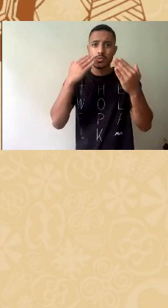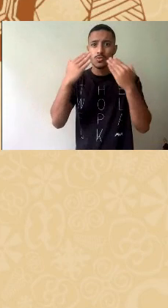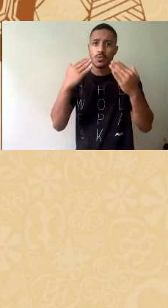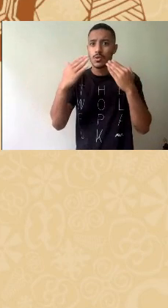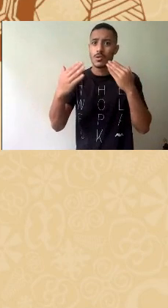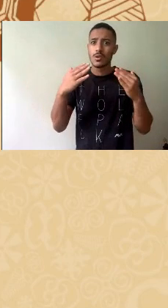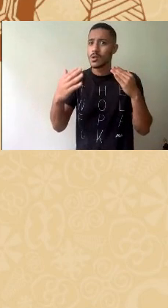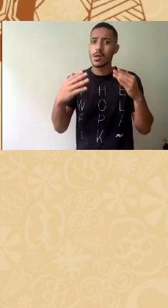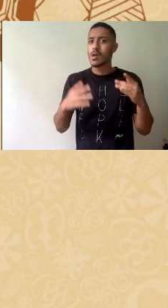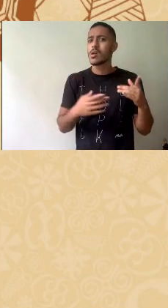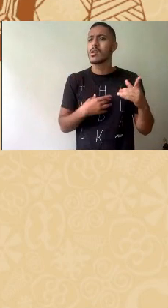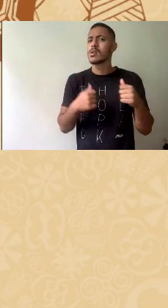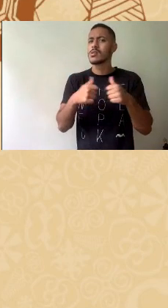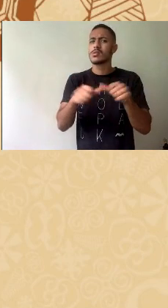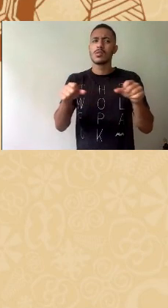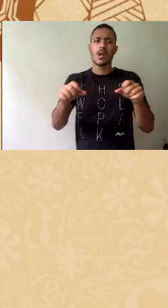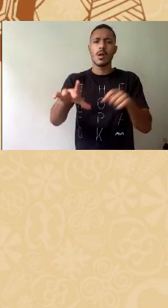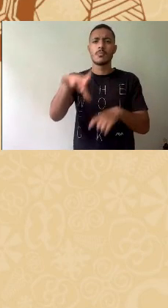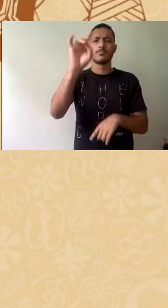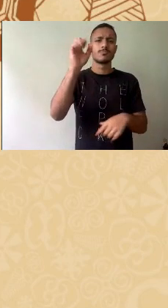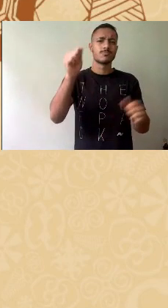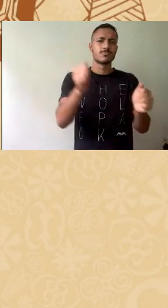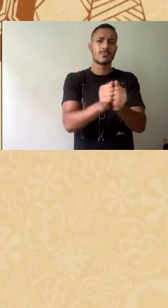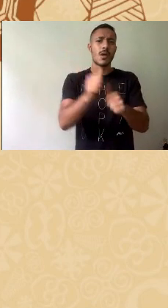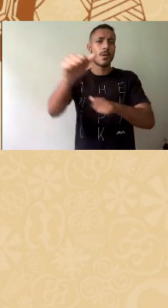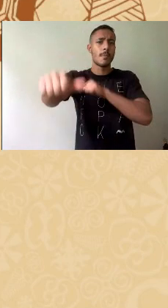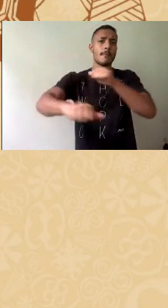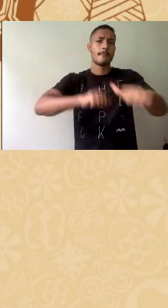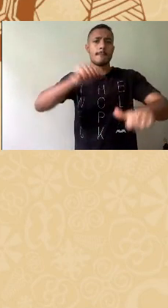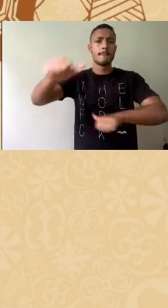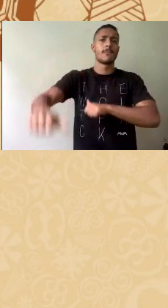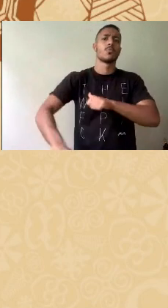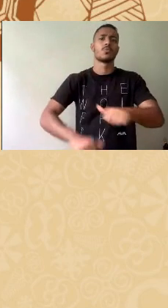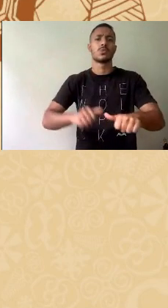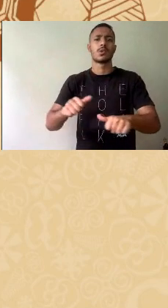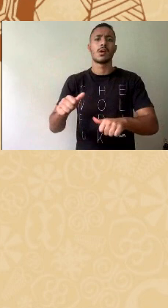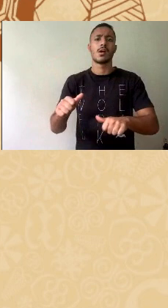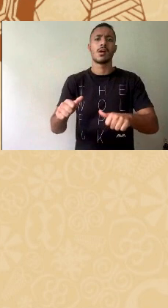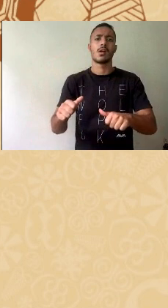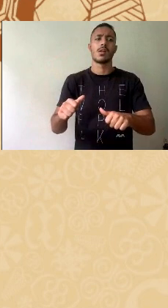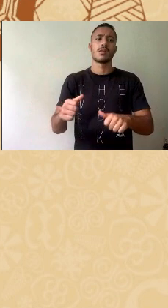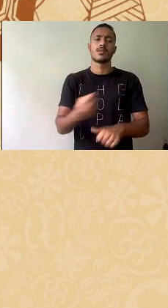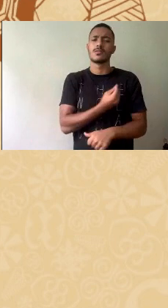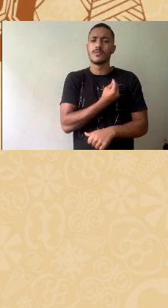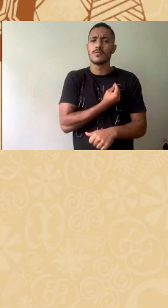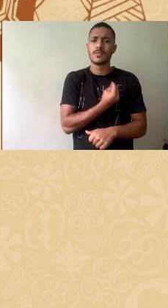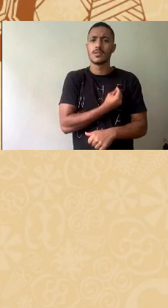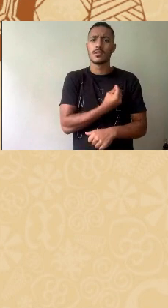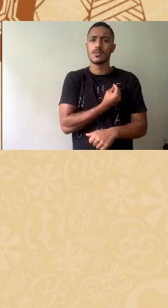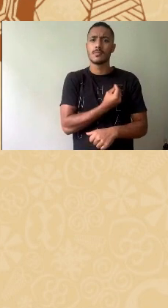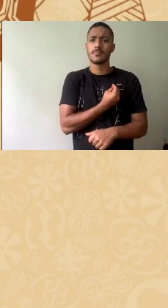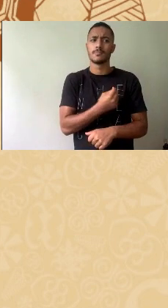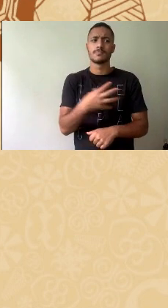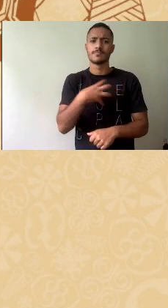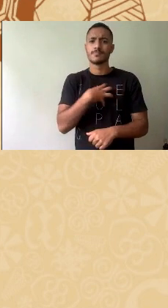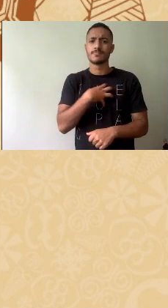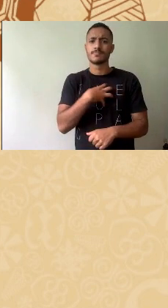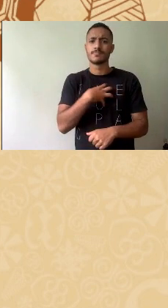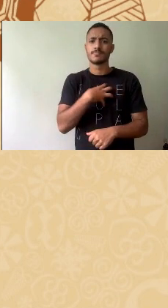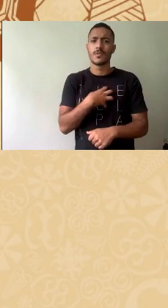conselho, optou para mudar essa realidade, é assim que eu entro, né, junto com a Adriana Eco, que é referência,